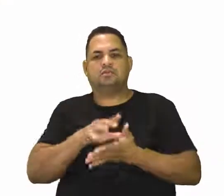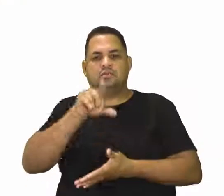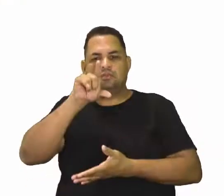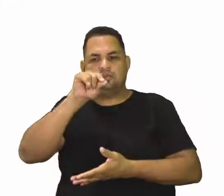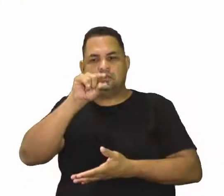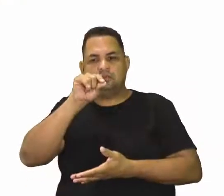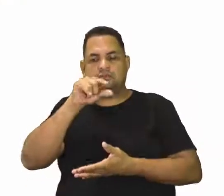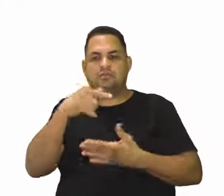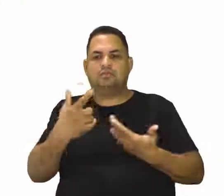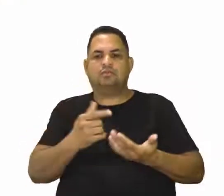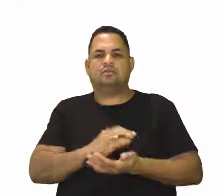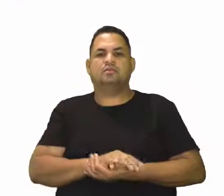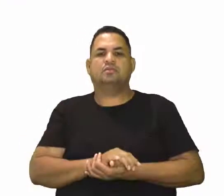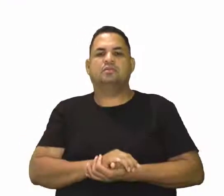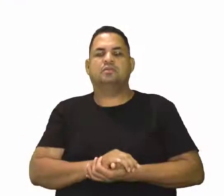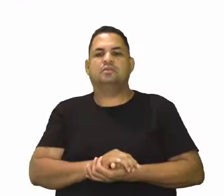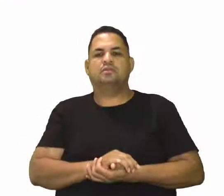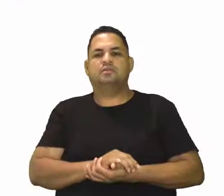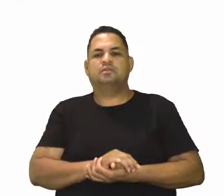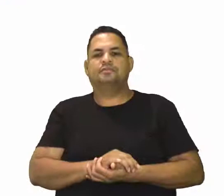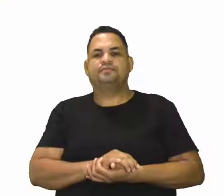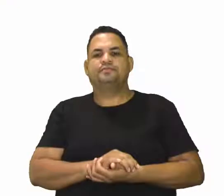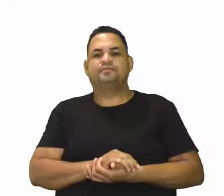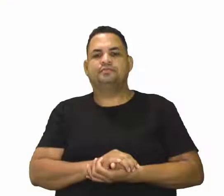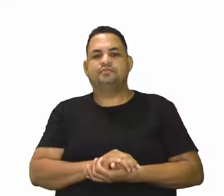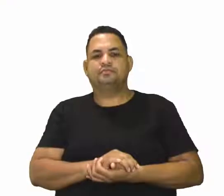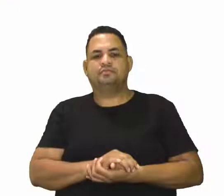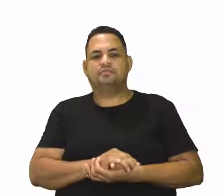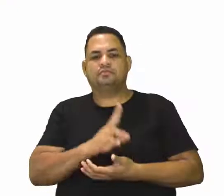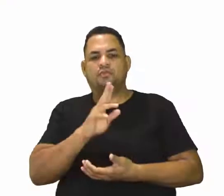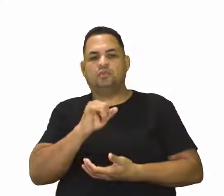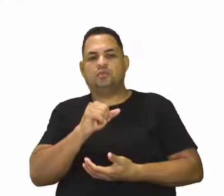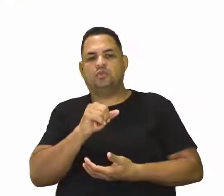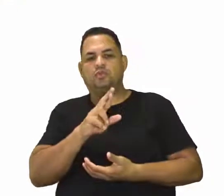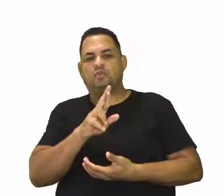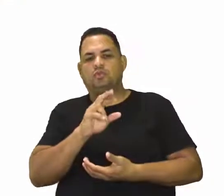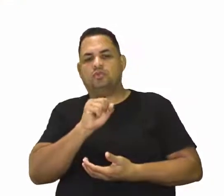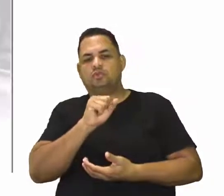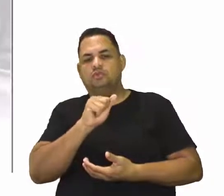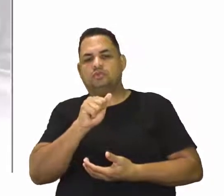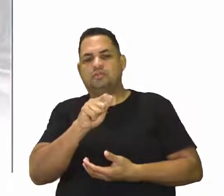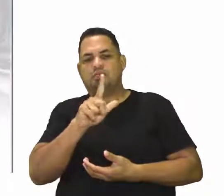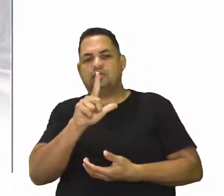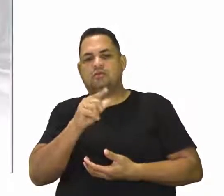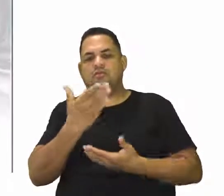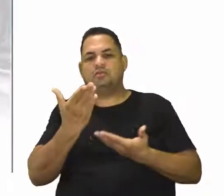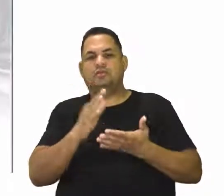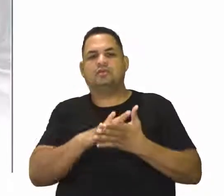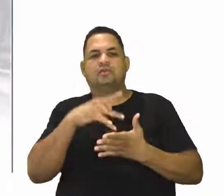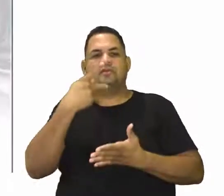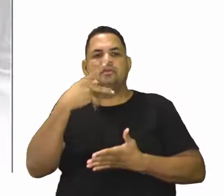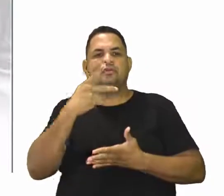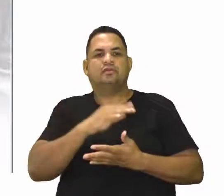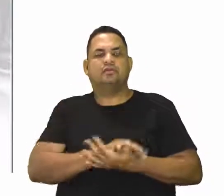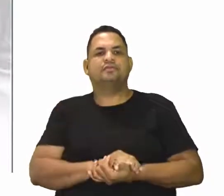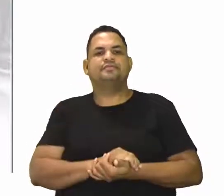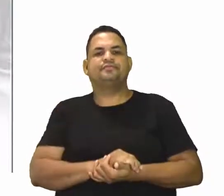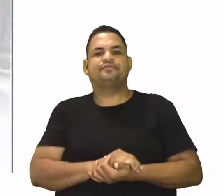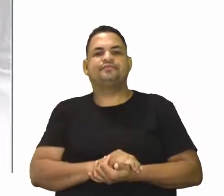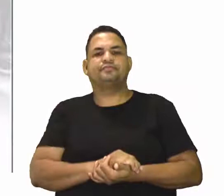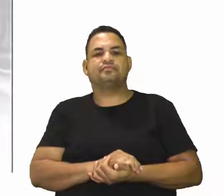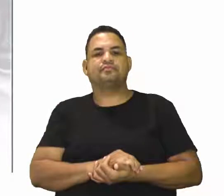e o Twitter e essa luz o sal aí ultimamente foi bem falado né